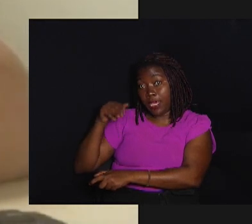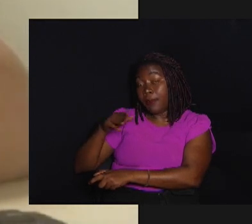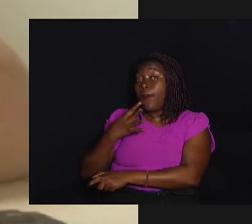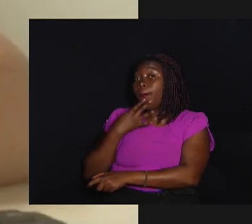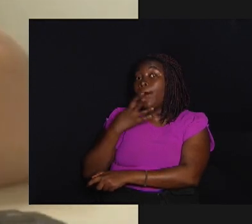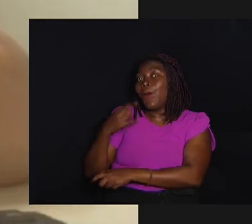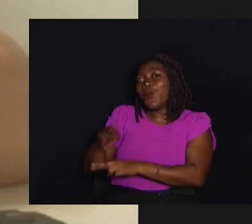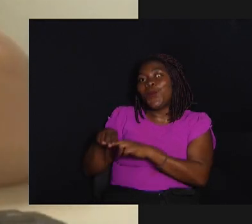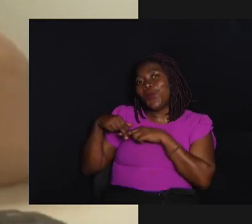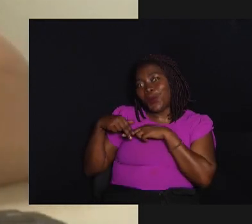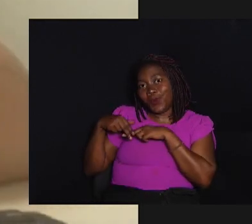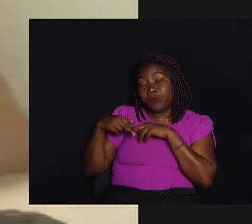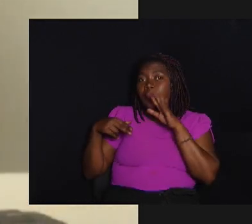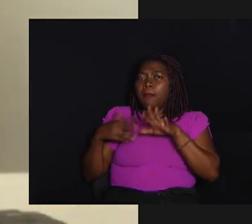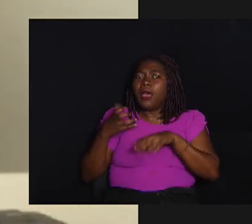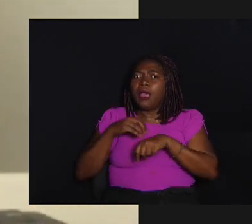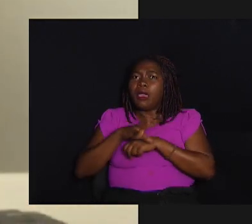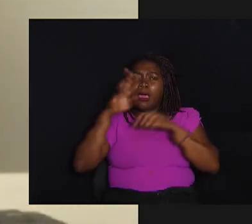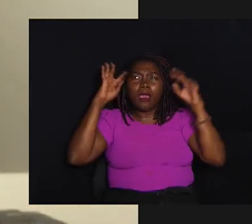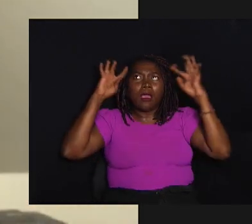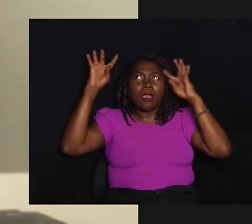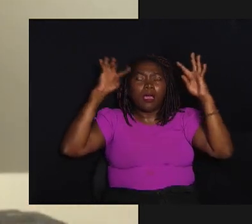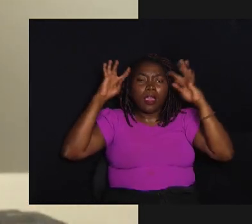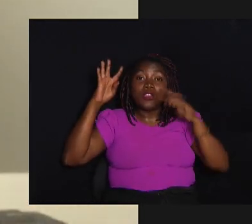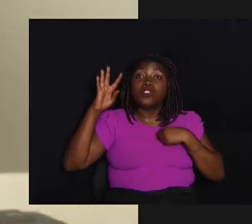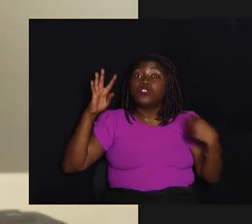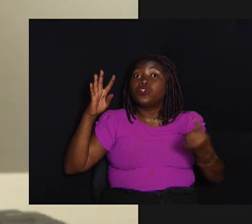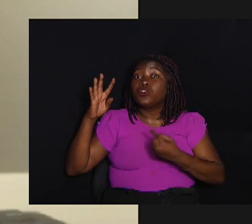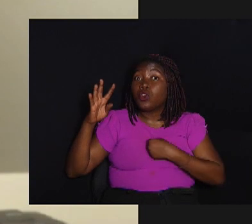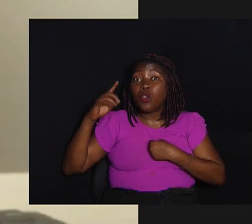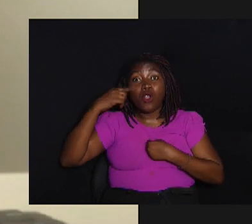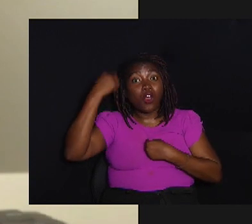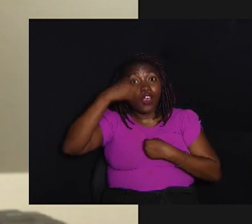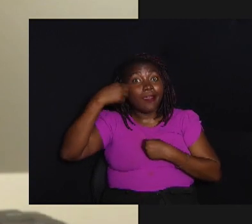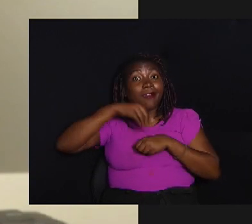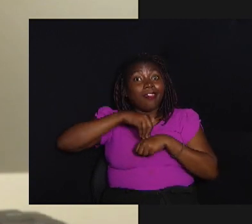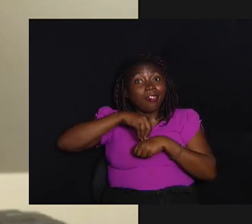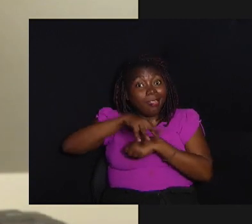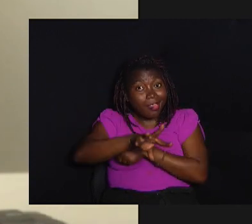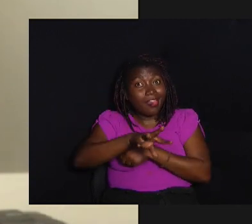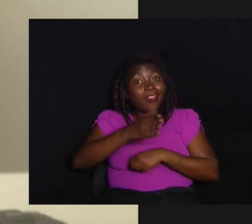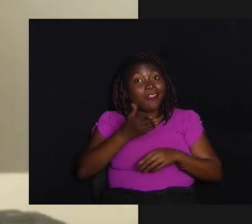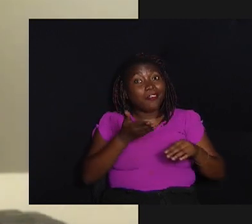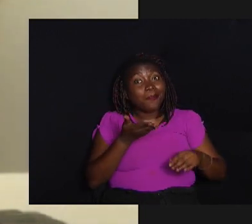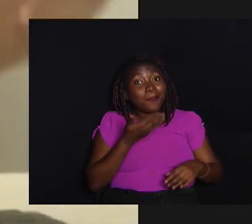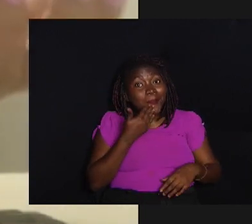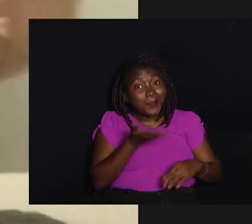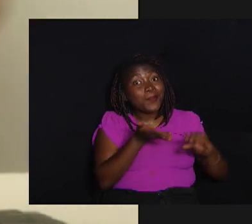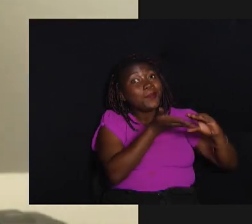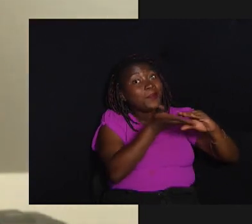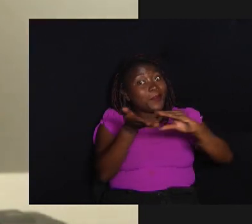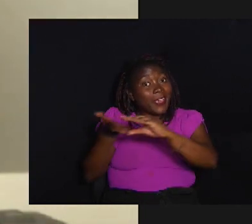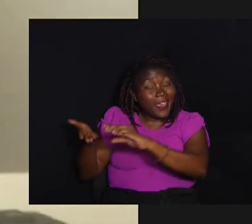essa reflexão de que nós, como advogados, levamos esses pedidos ao processo. A lei traz